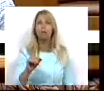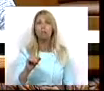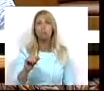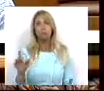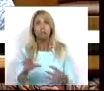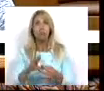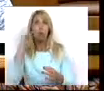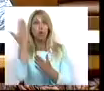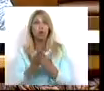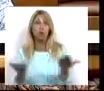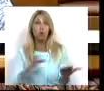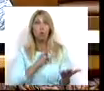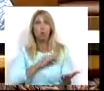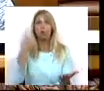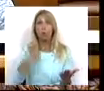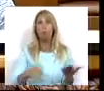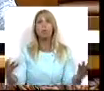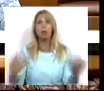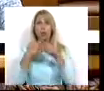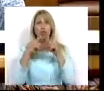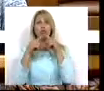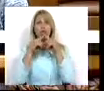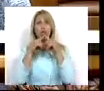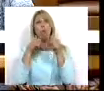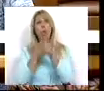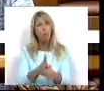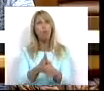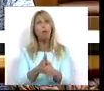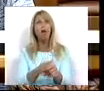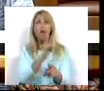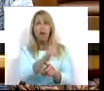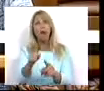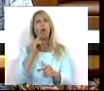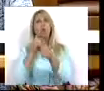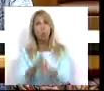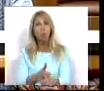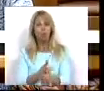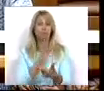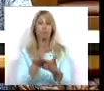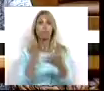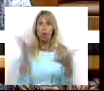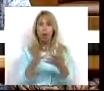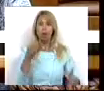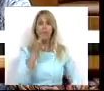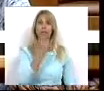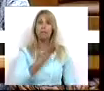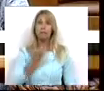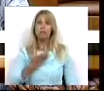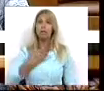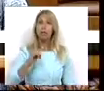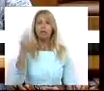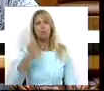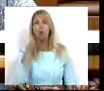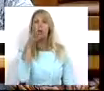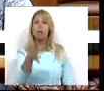que o Sr. Presidente jurou cumprir e fazer cumprir. À maioria PSD-CDS, apenas